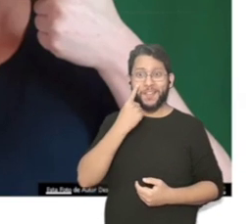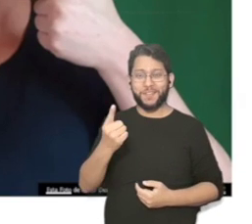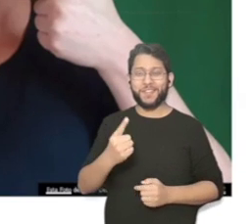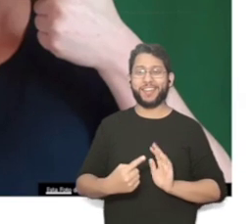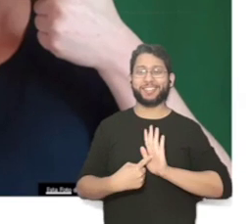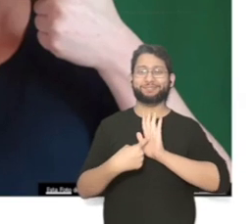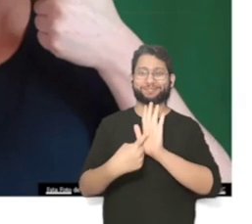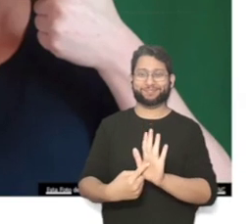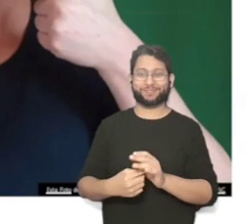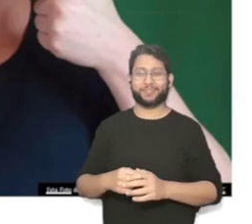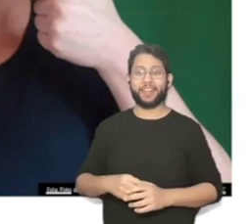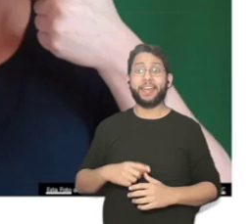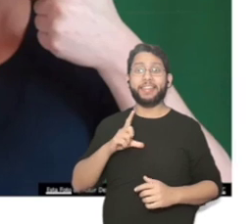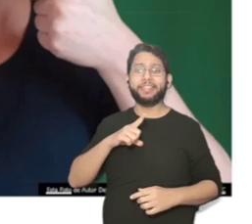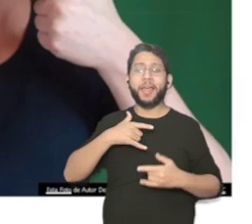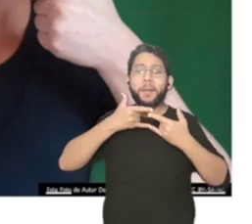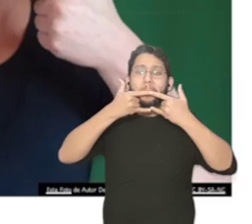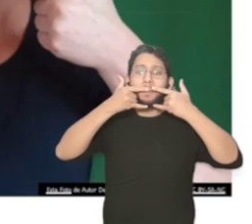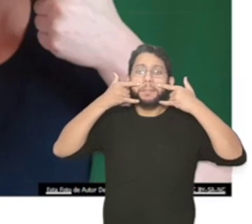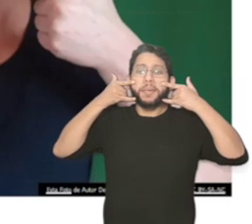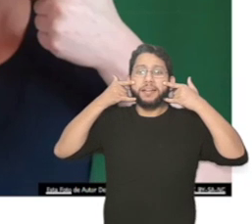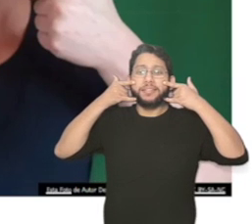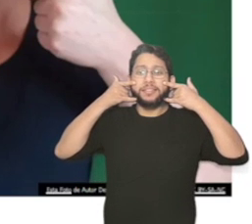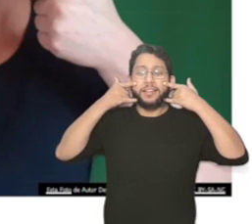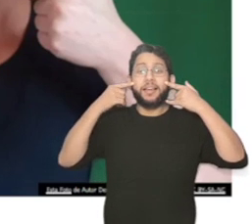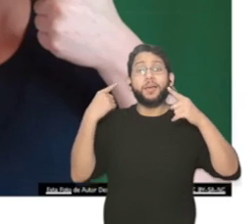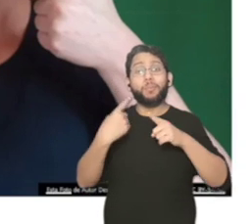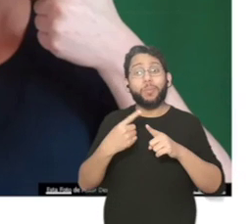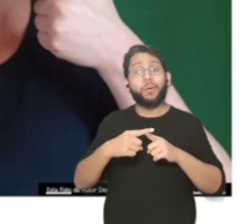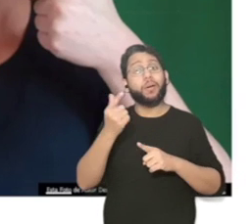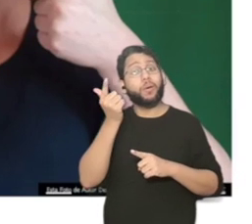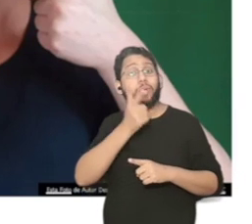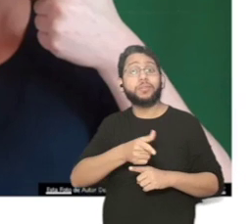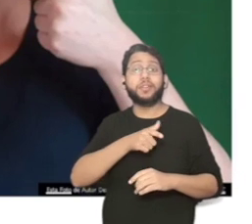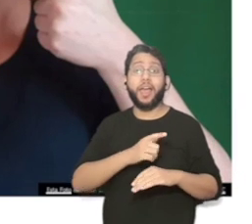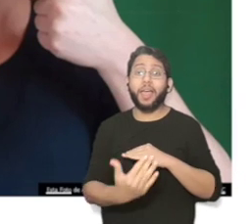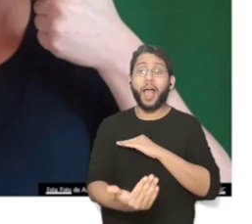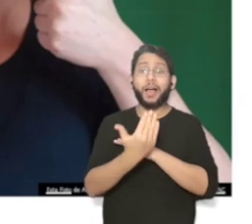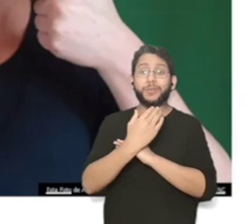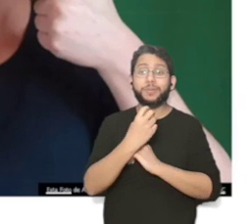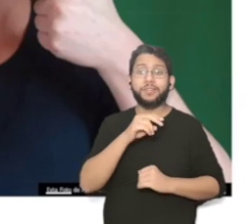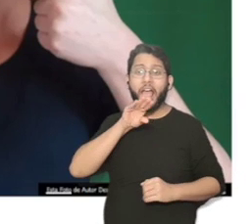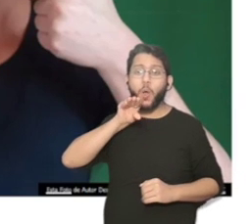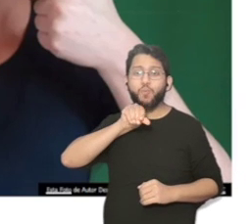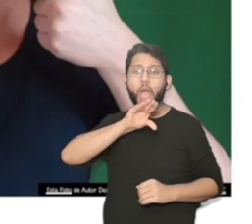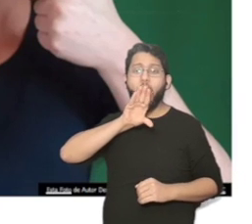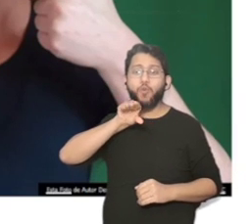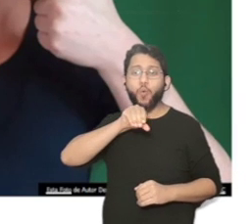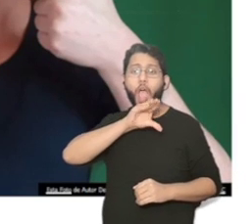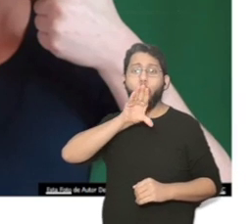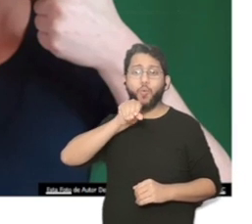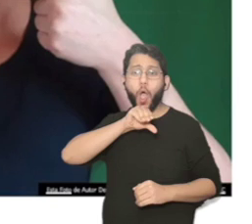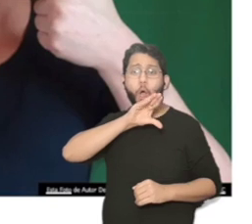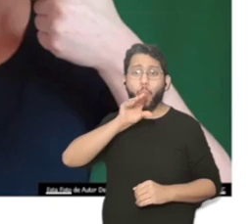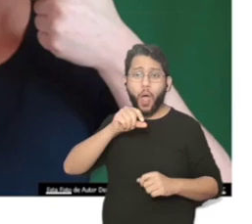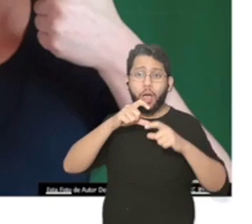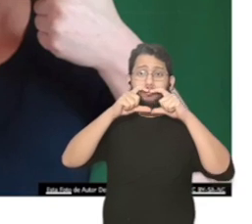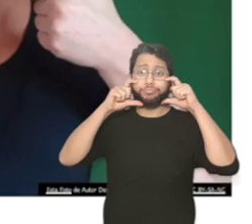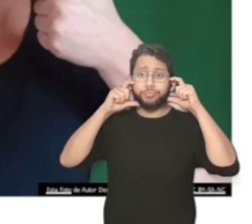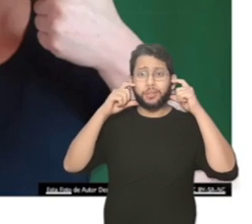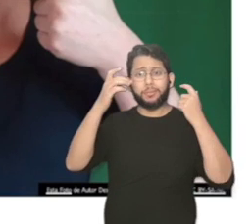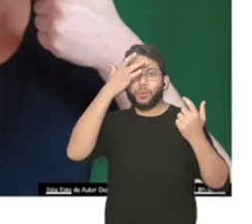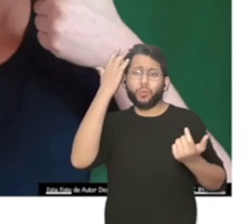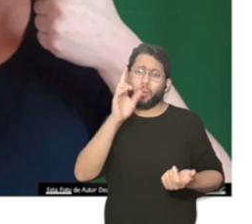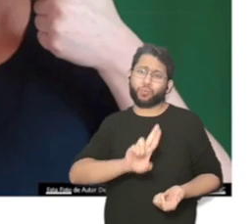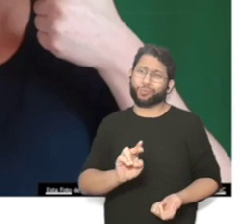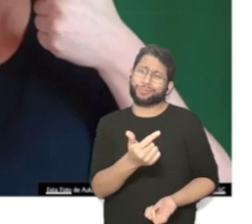vocês, né? Onde são máscaras acessíveis, né? Que mostram um pouquinho da boca, mas que nem